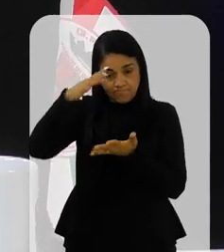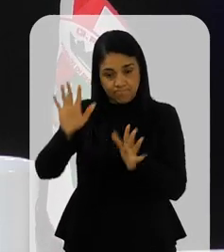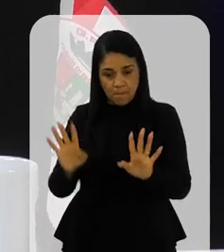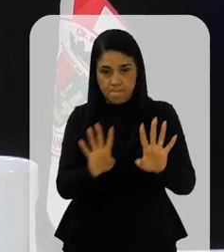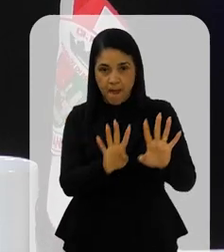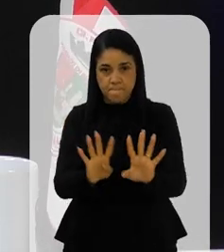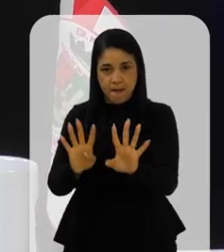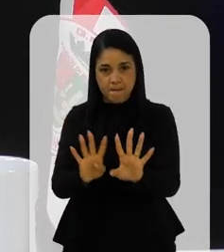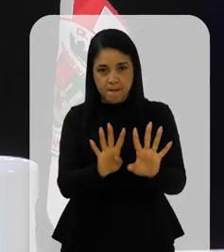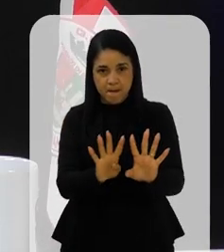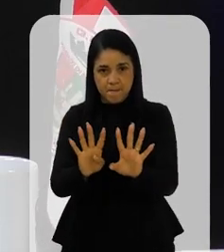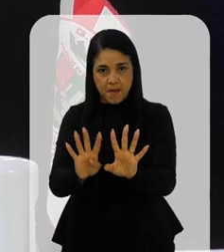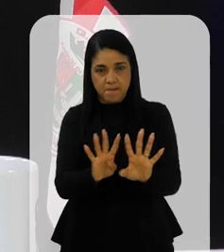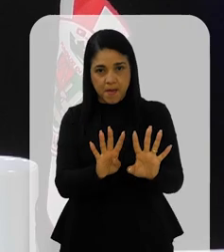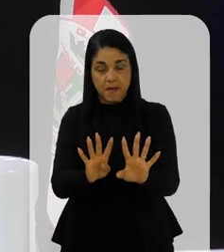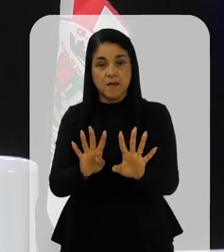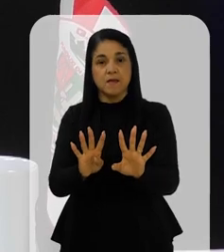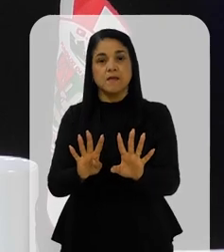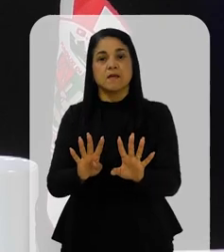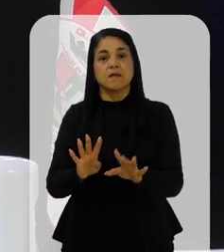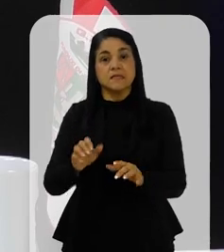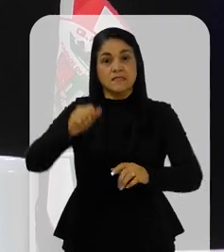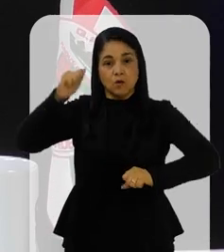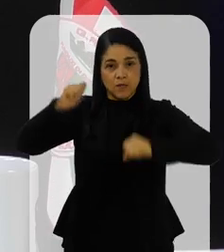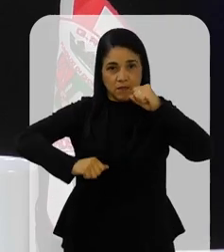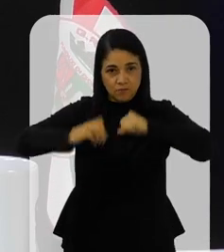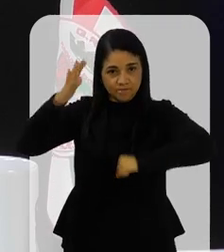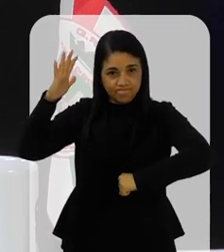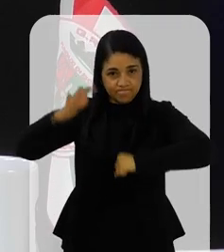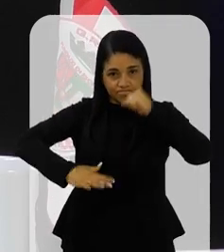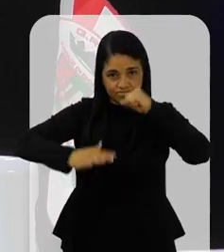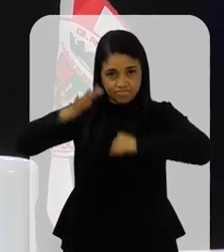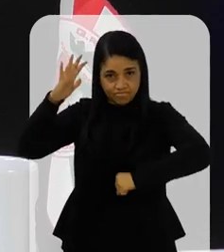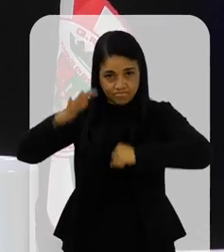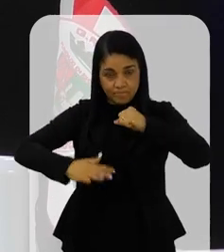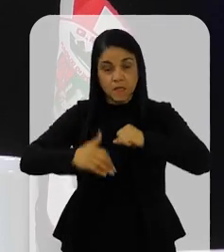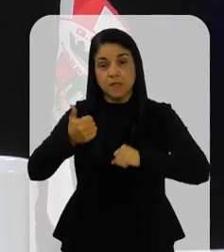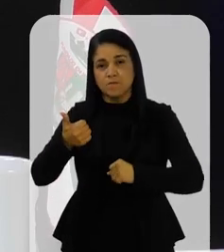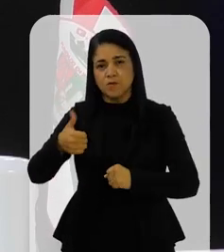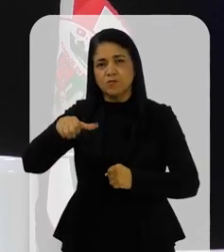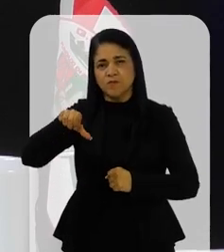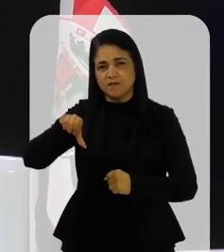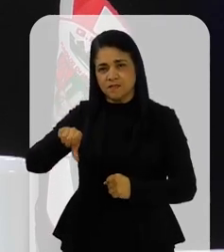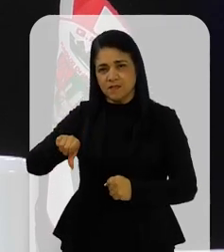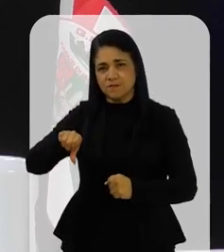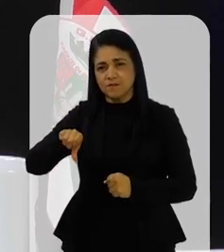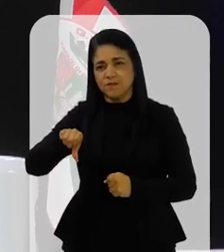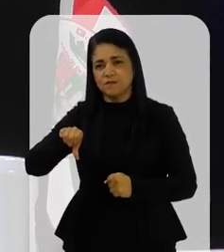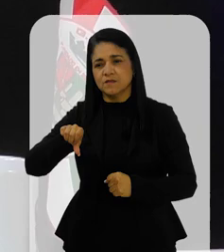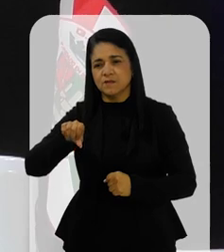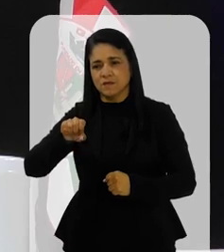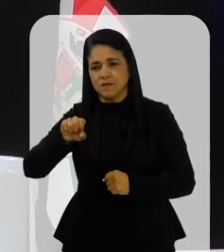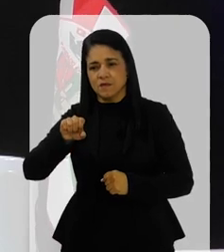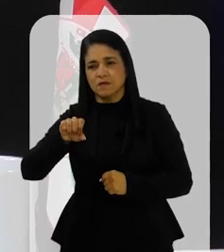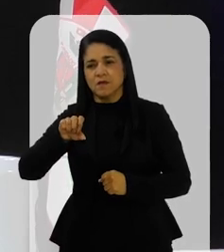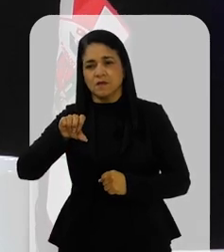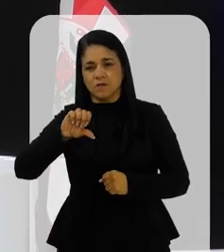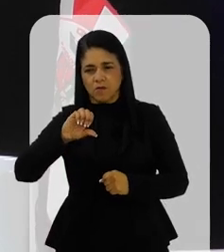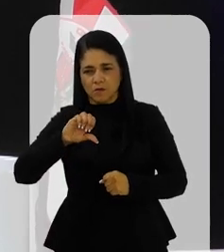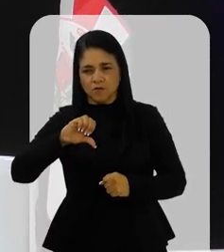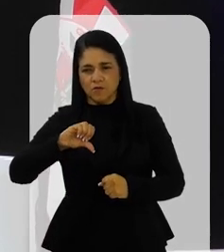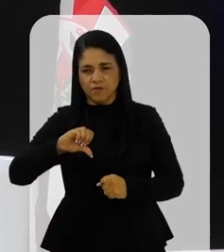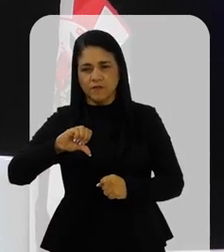ala coreografada no Acadêmico do Salgueiro, no carnaval de 1963, com, exatamente, com Chica da Silva,